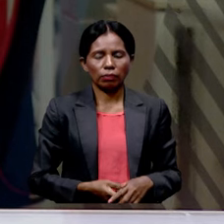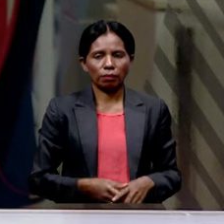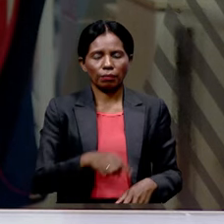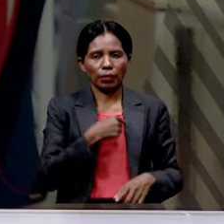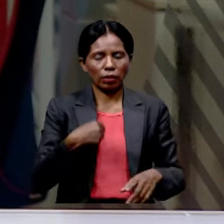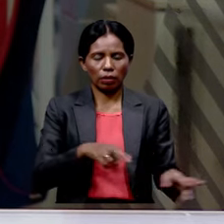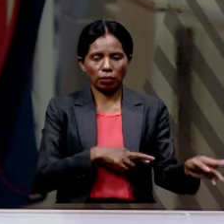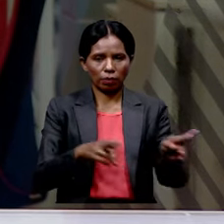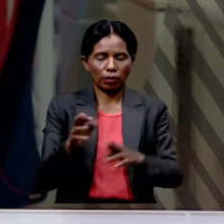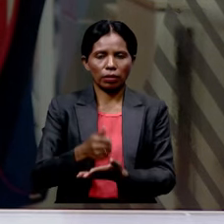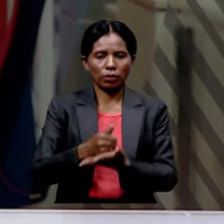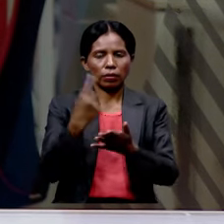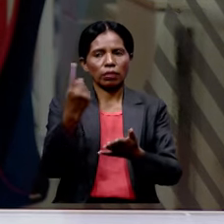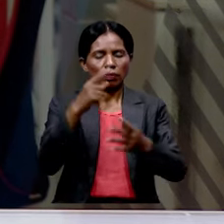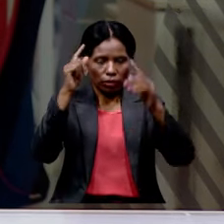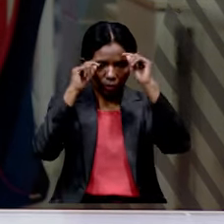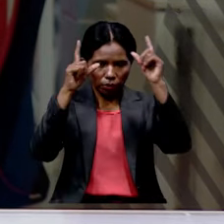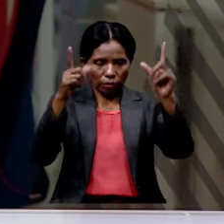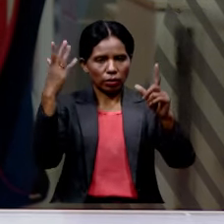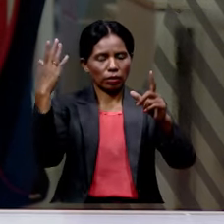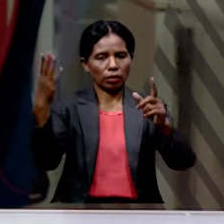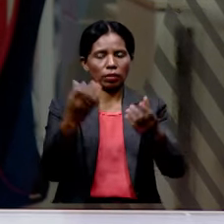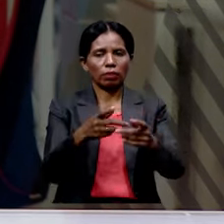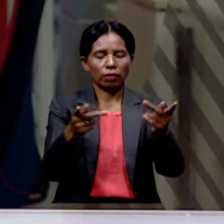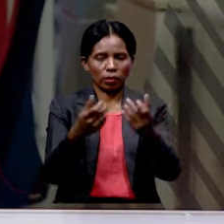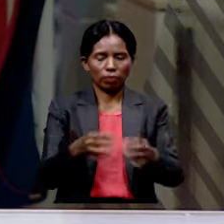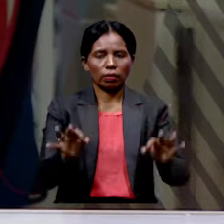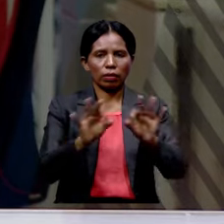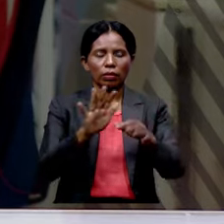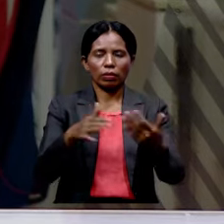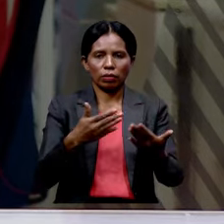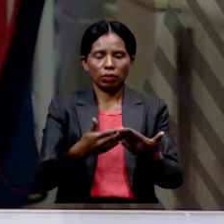China pronto a apoiar na fase de Timor-Leste e a setor prioridade Síria.